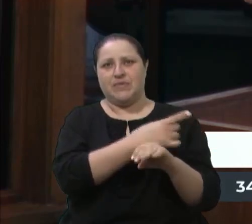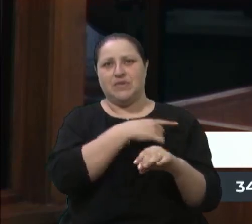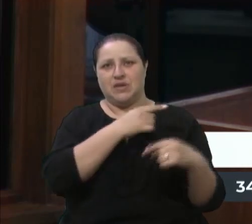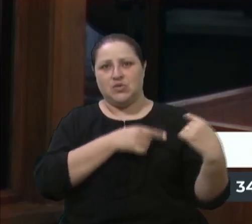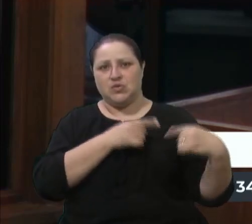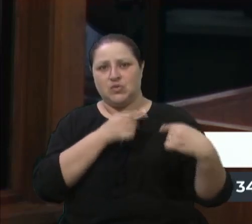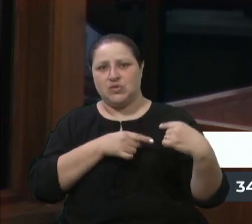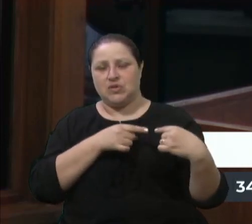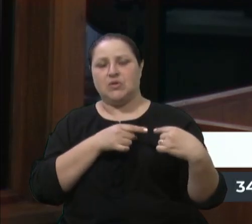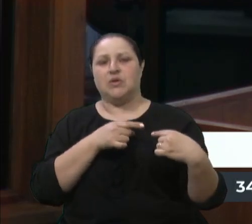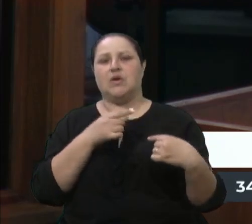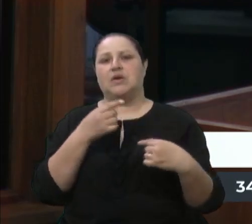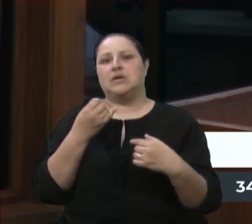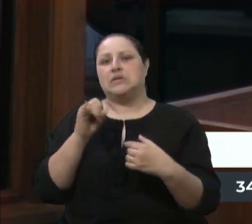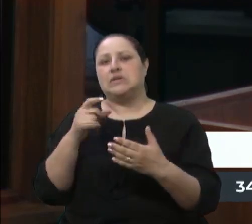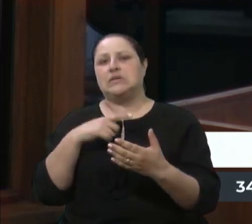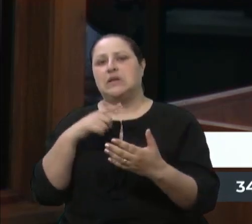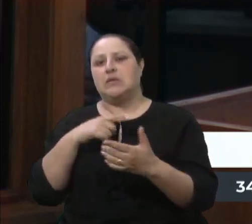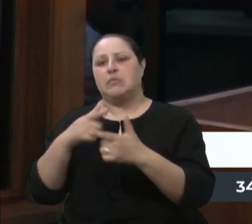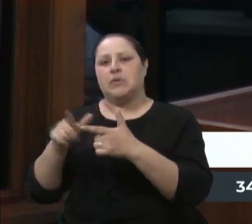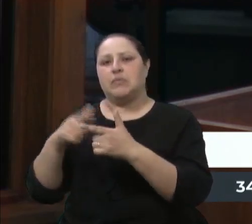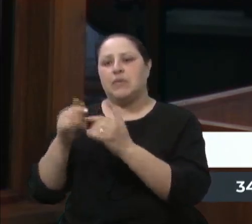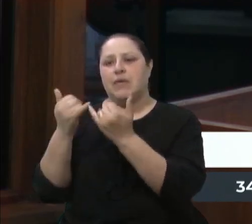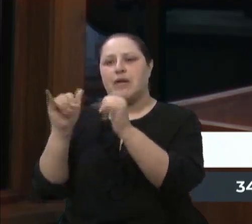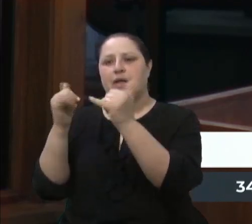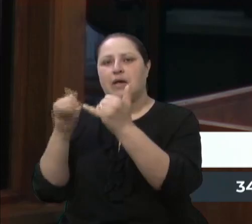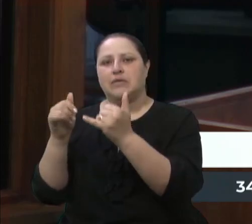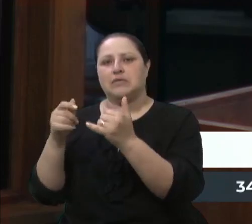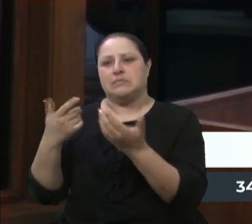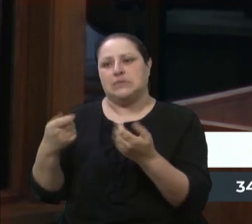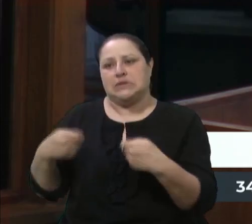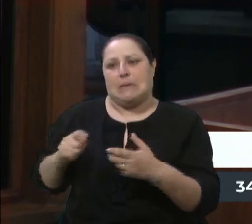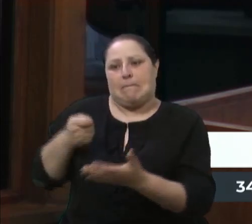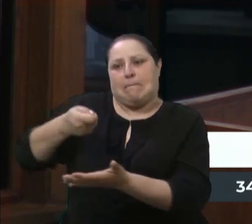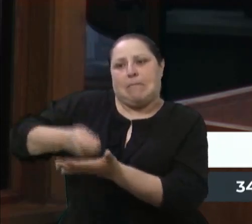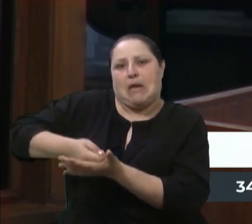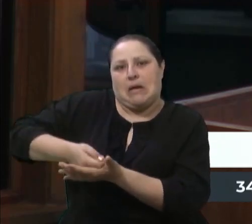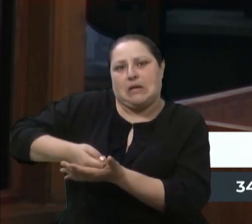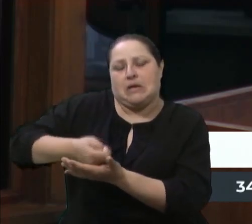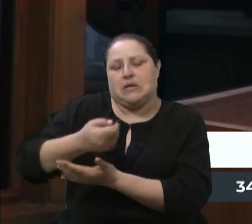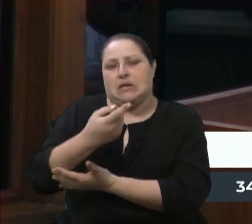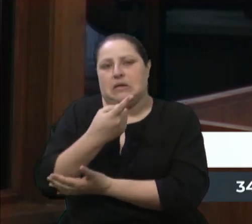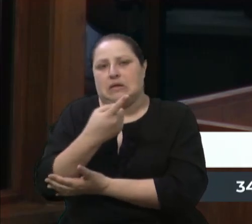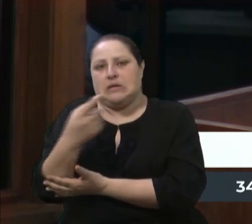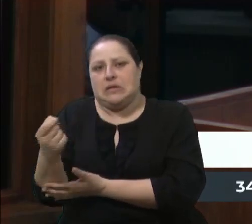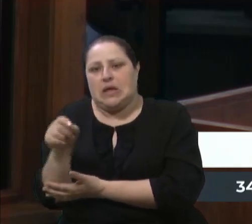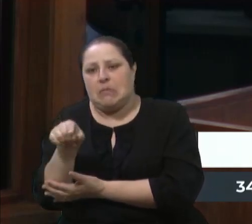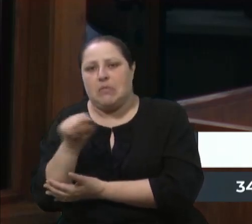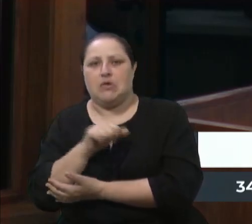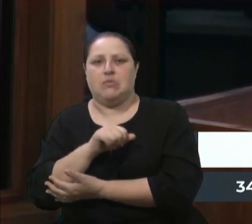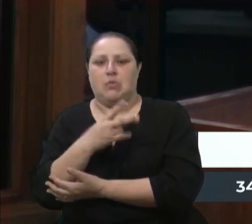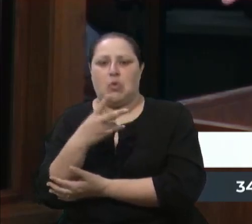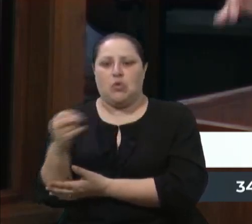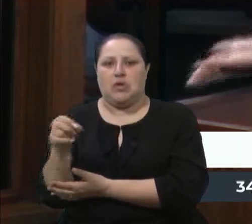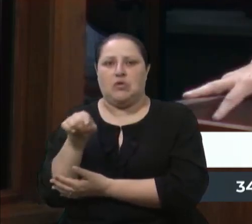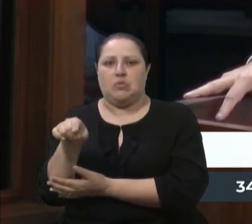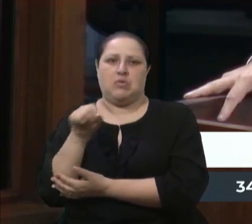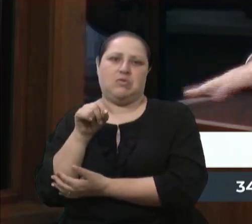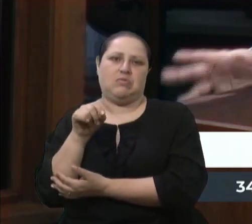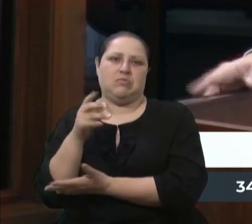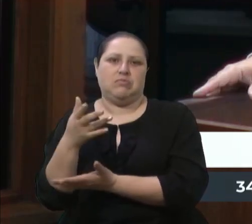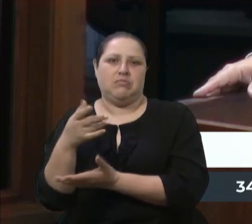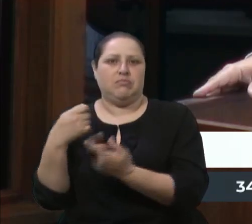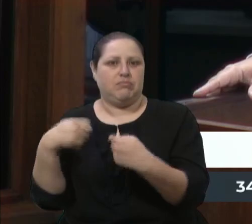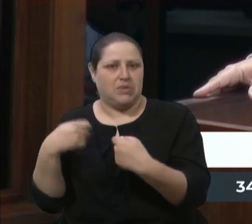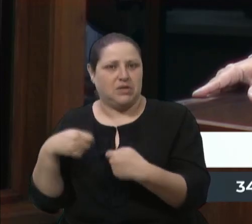Tem o problema elétrico, custa 100, 200, 500 mil. É recurso licitar e fazer. O